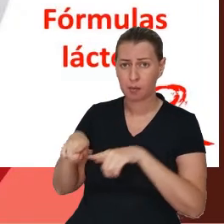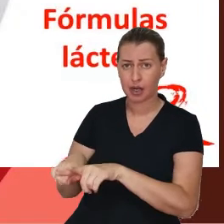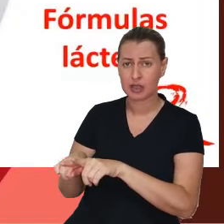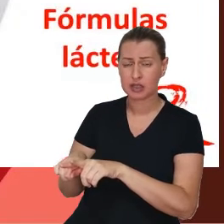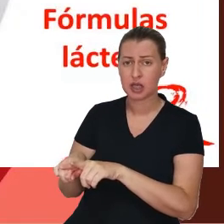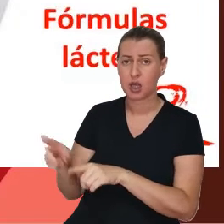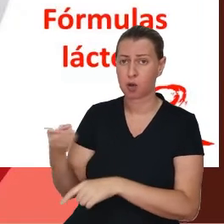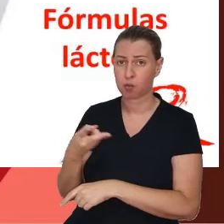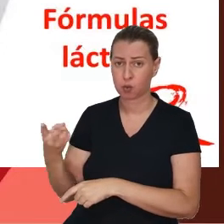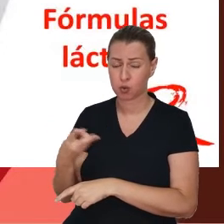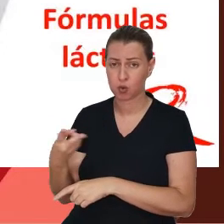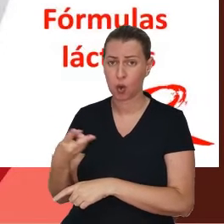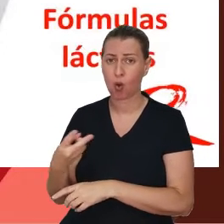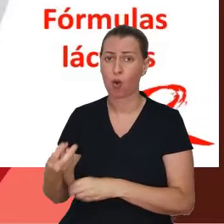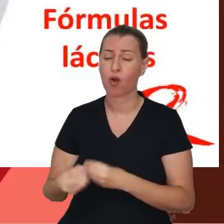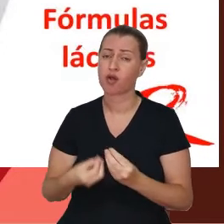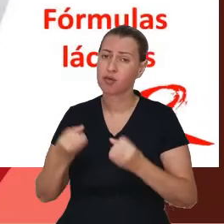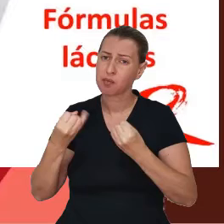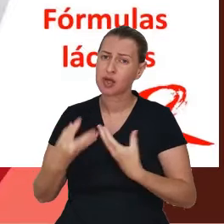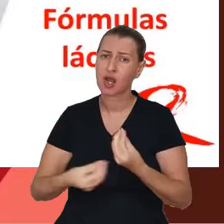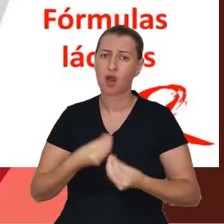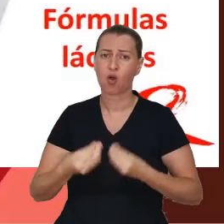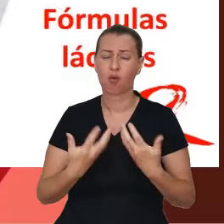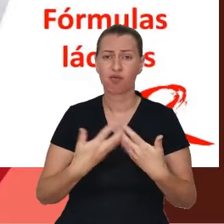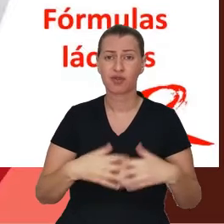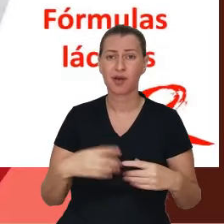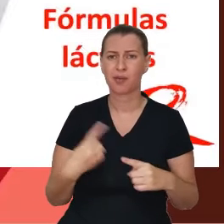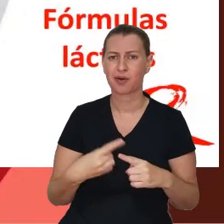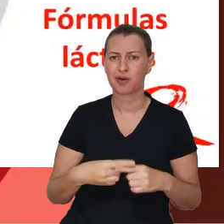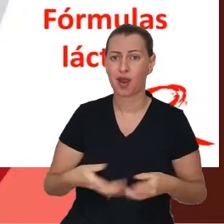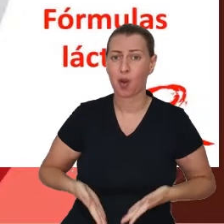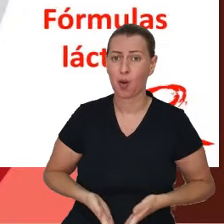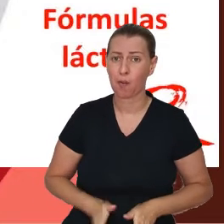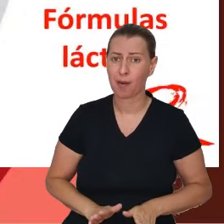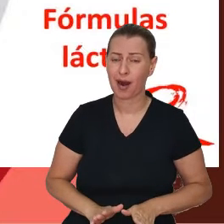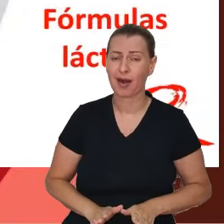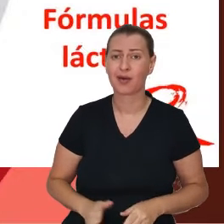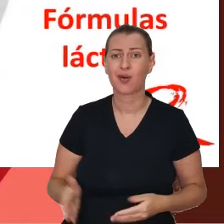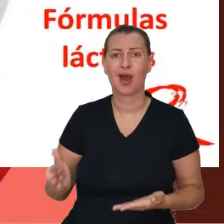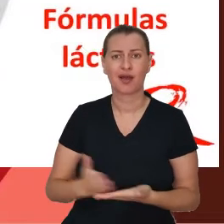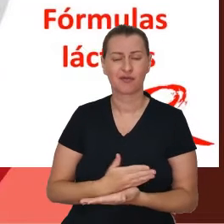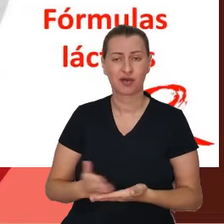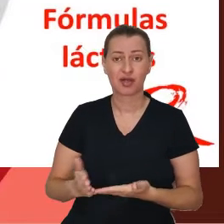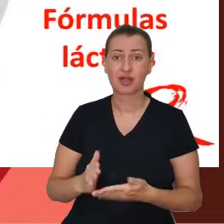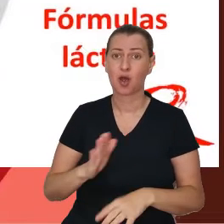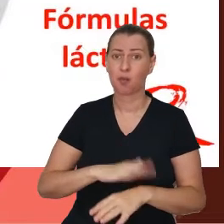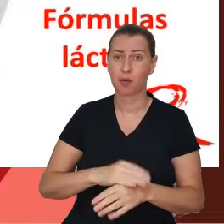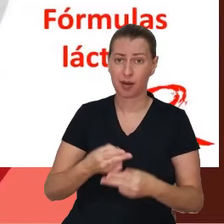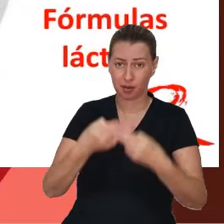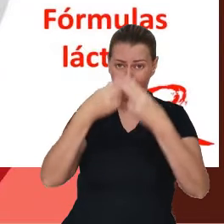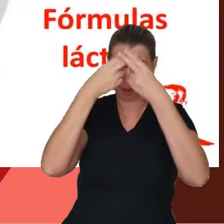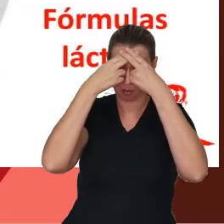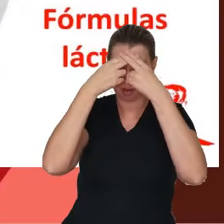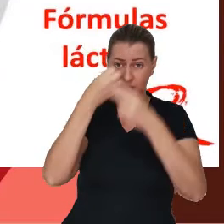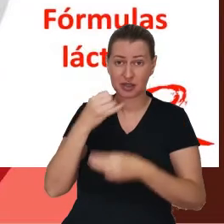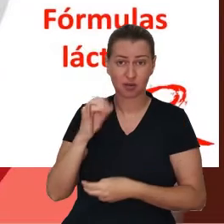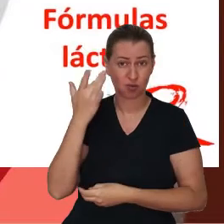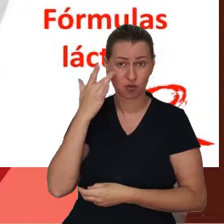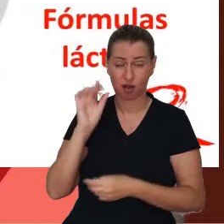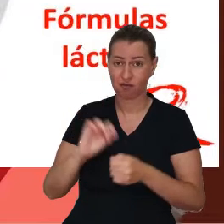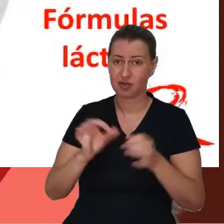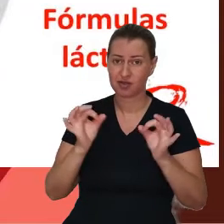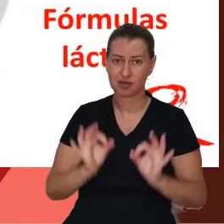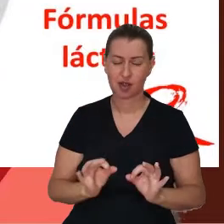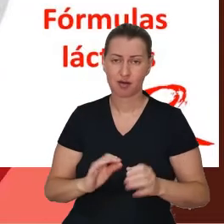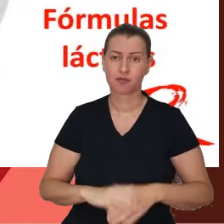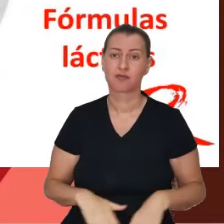trazer tranquilidade, né, porque muitas vezes o parto acaba sendo um momento bem traumático para as famílias se não for bem conduzido. A